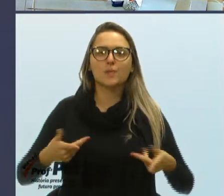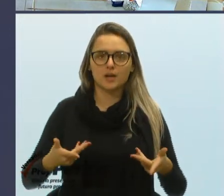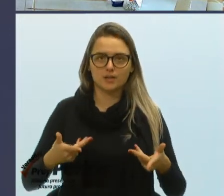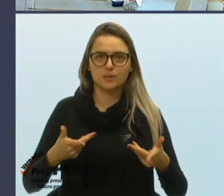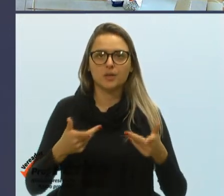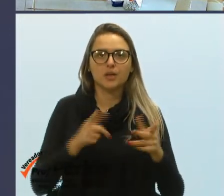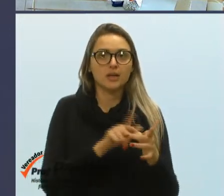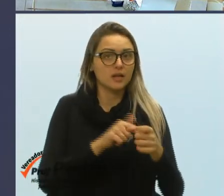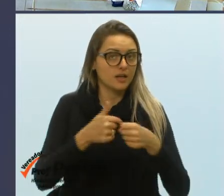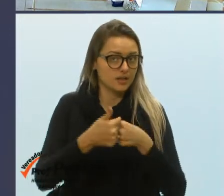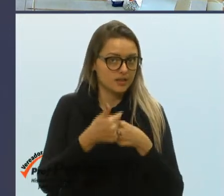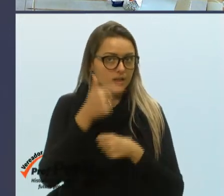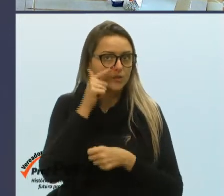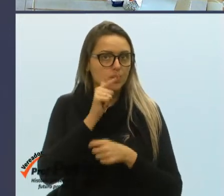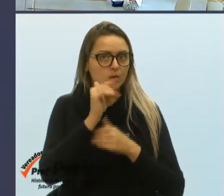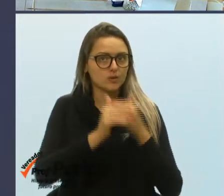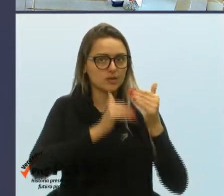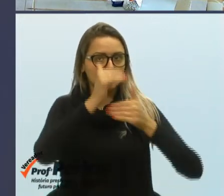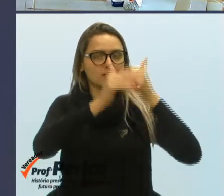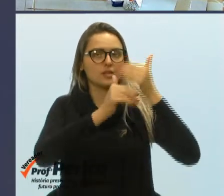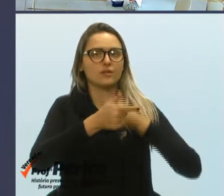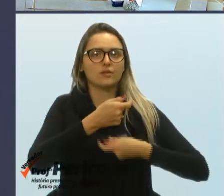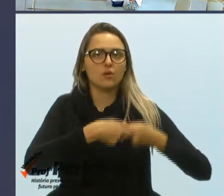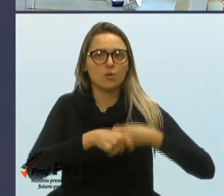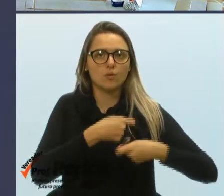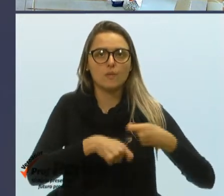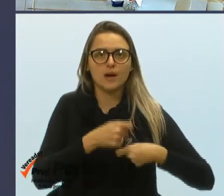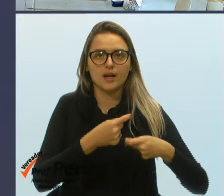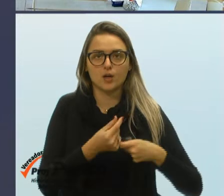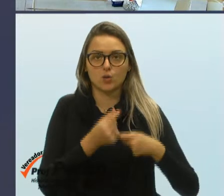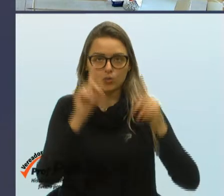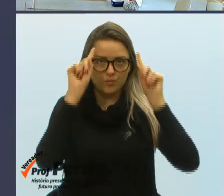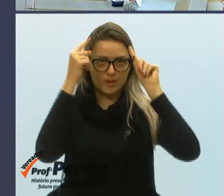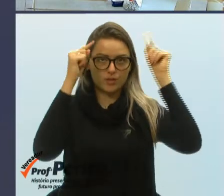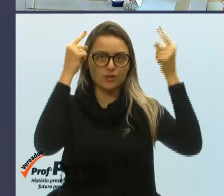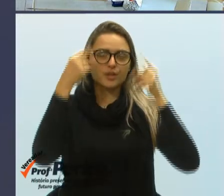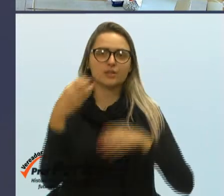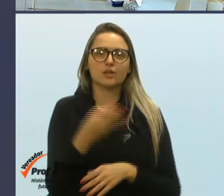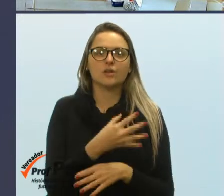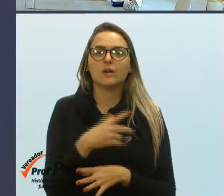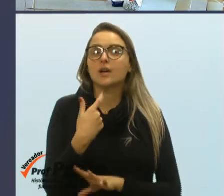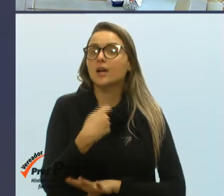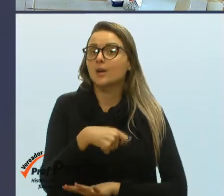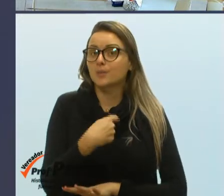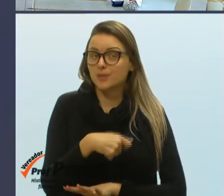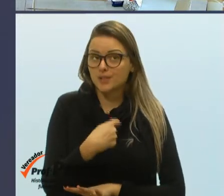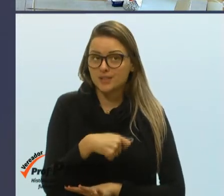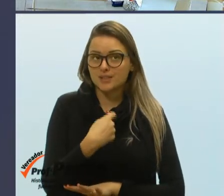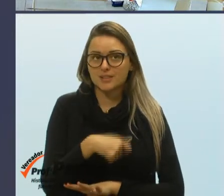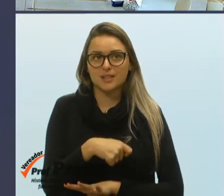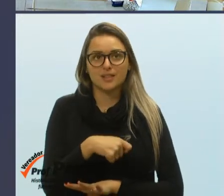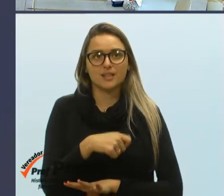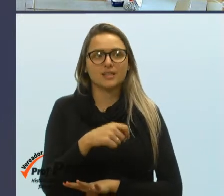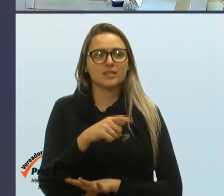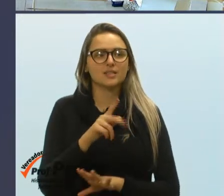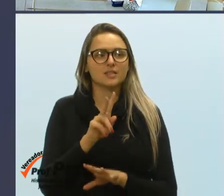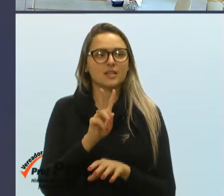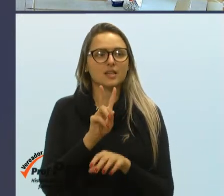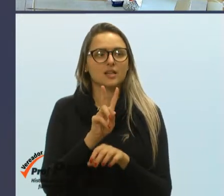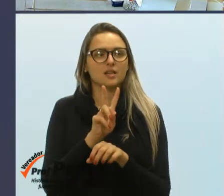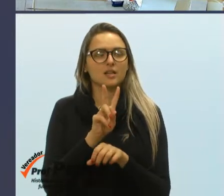poder desenvolver uma economia criativa, ele tem que preservar seus